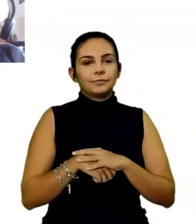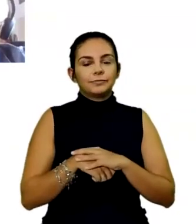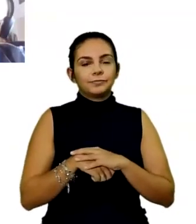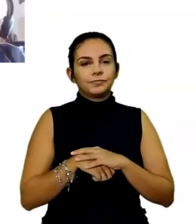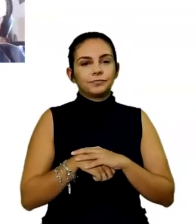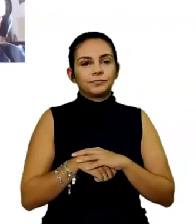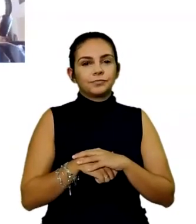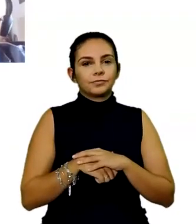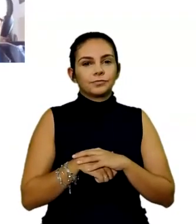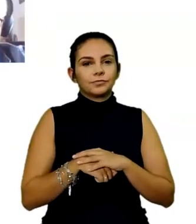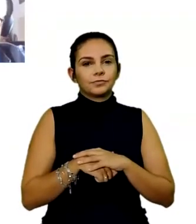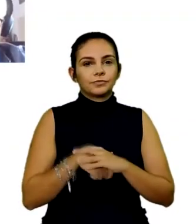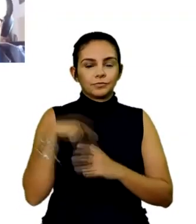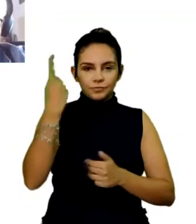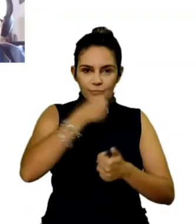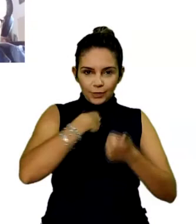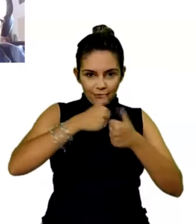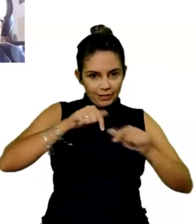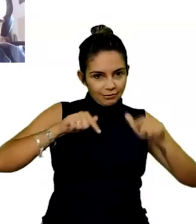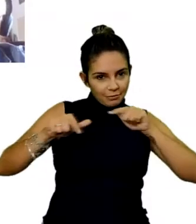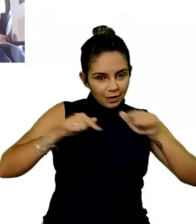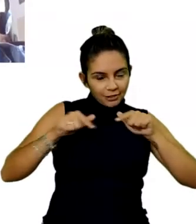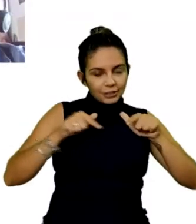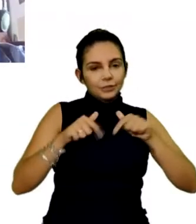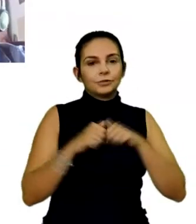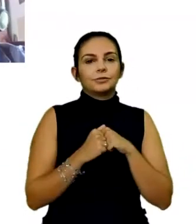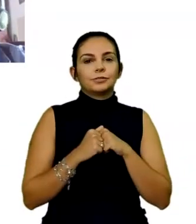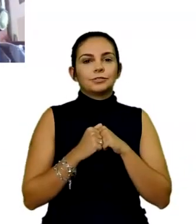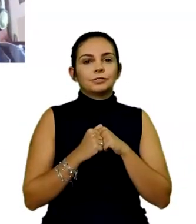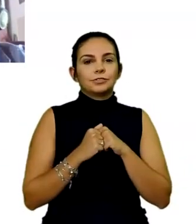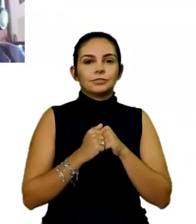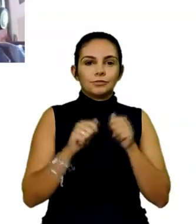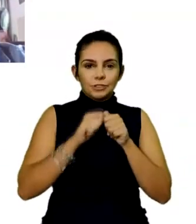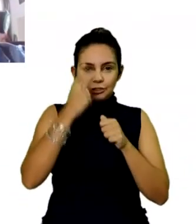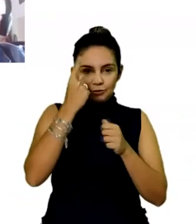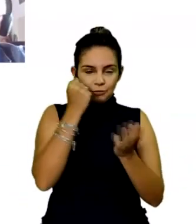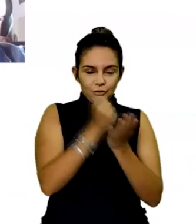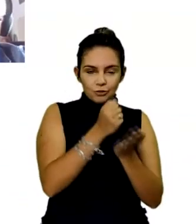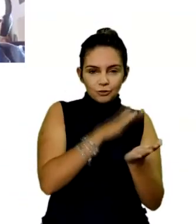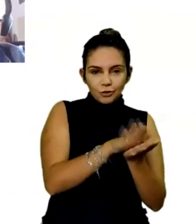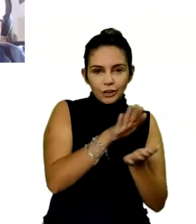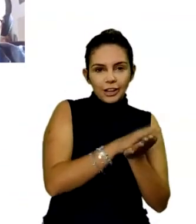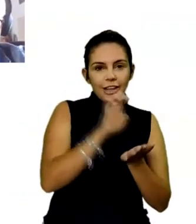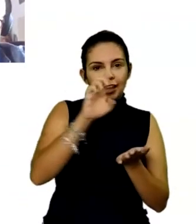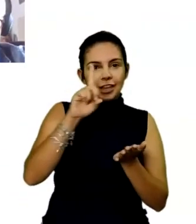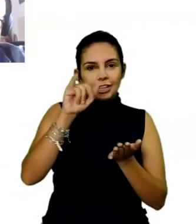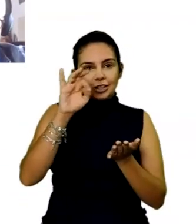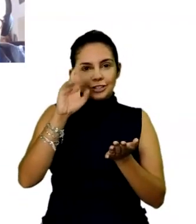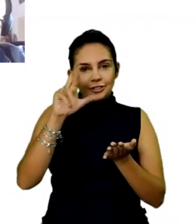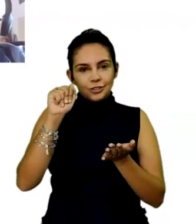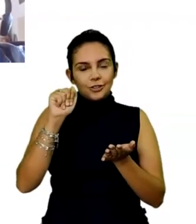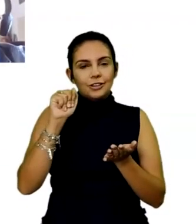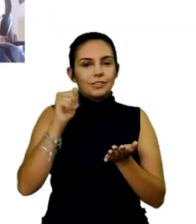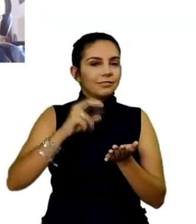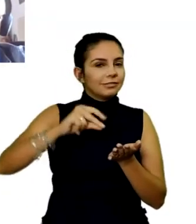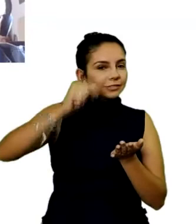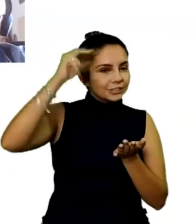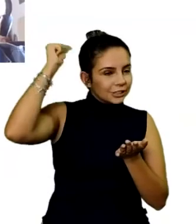1986. A gente estava trabalhando fazendo uma editoria na